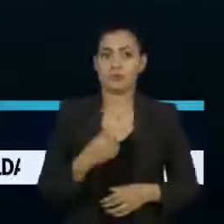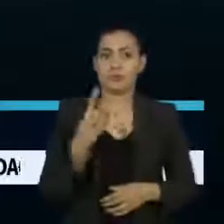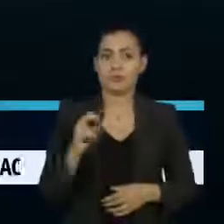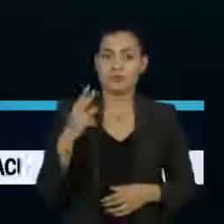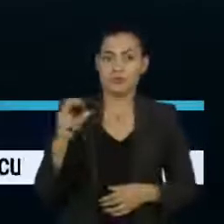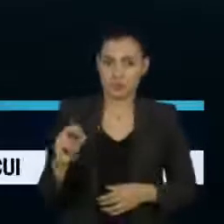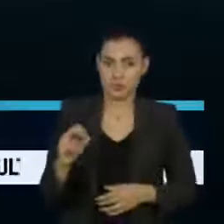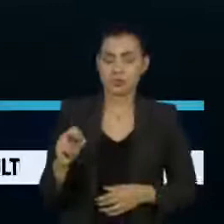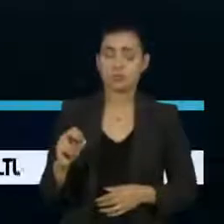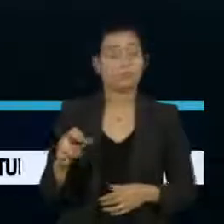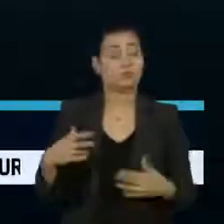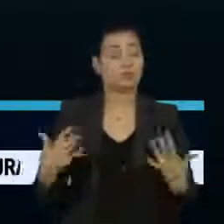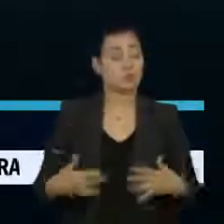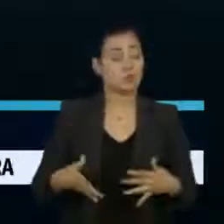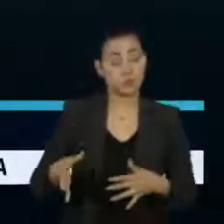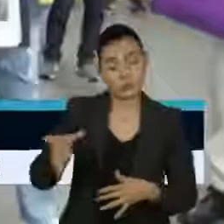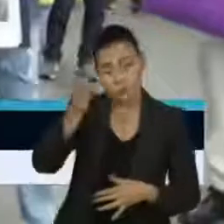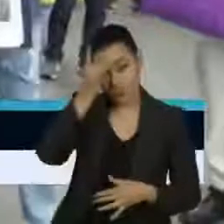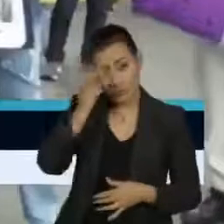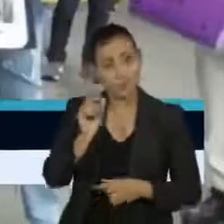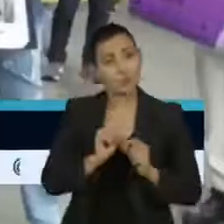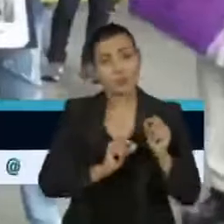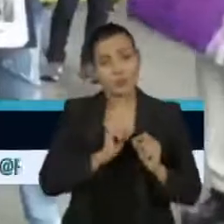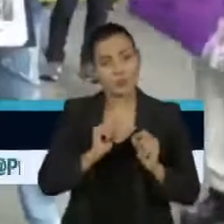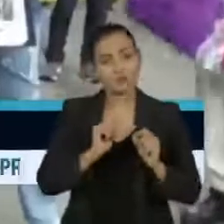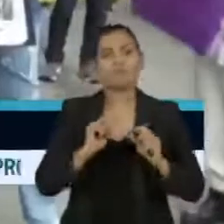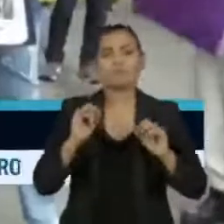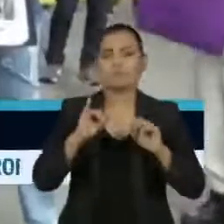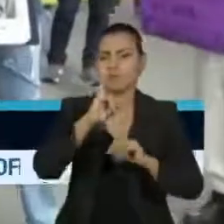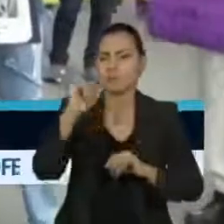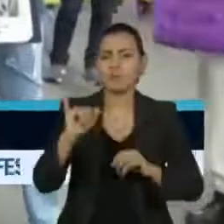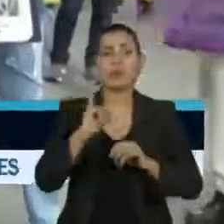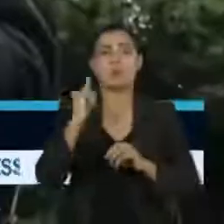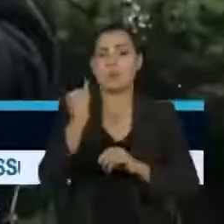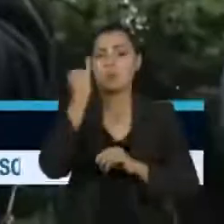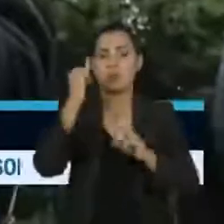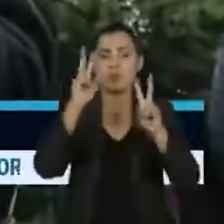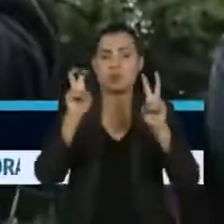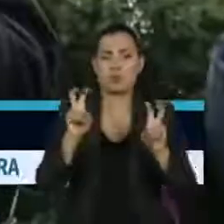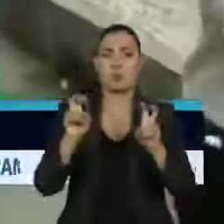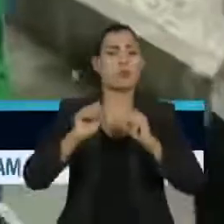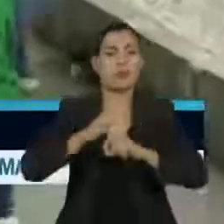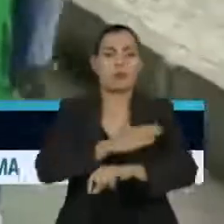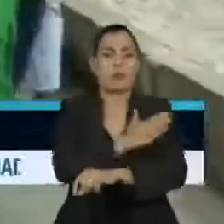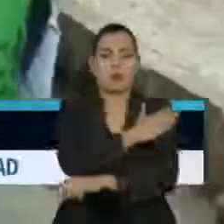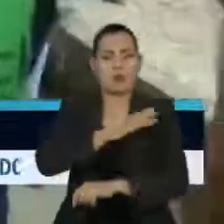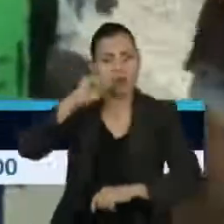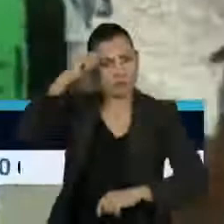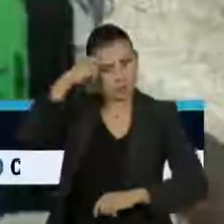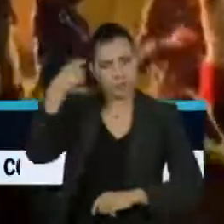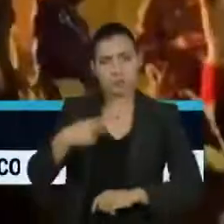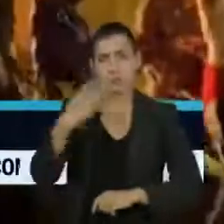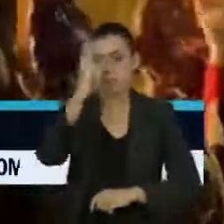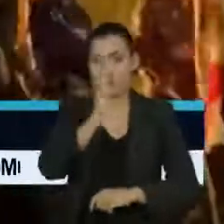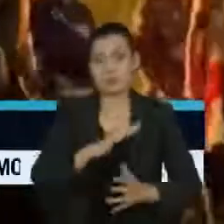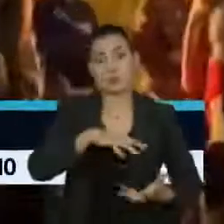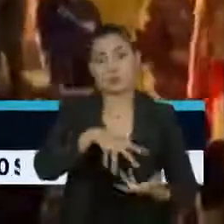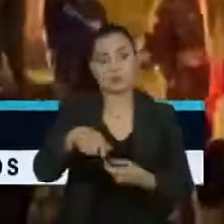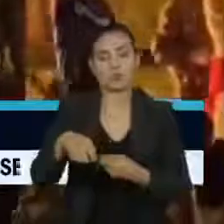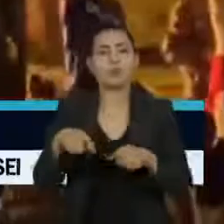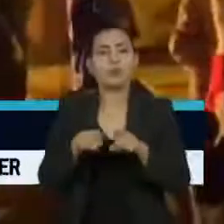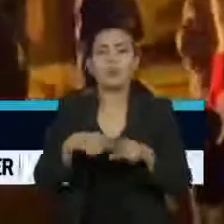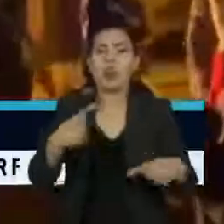2020, ano marcado pelo crescimento de uma importante discussão: o racismo estrutural no Brasil e no mundo. Mas